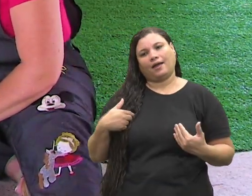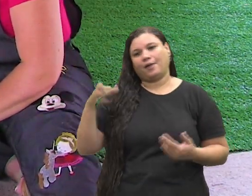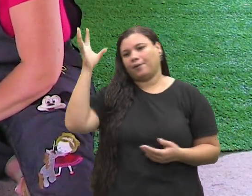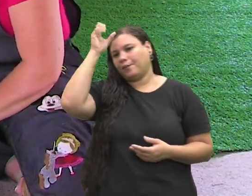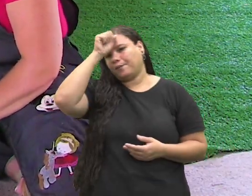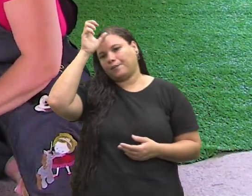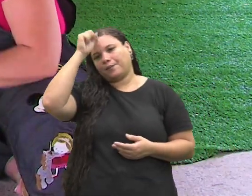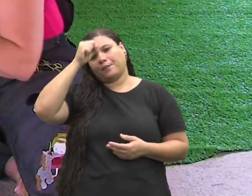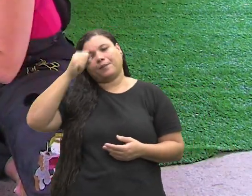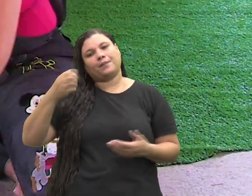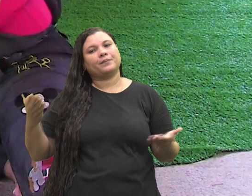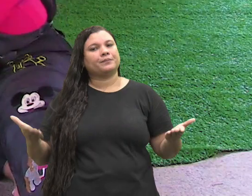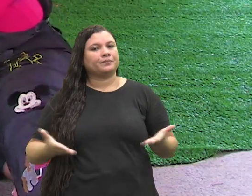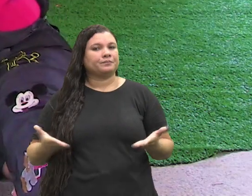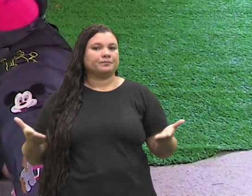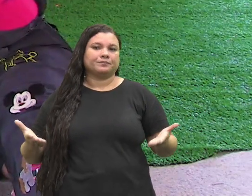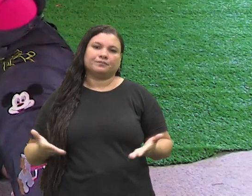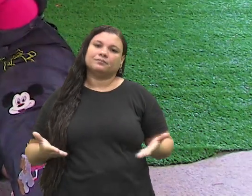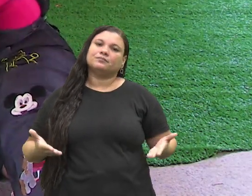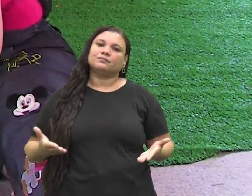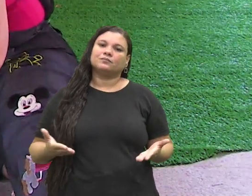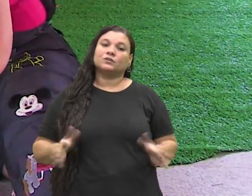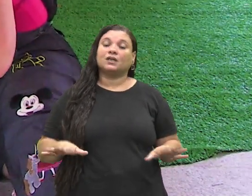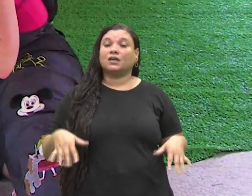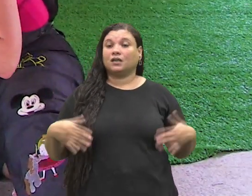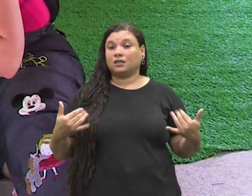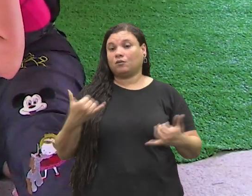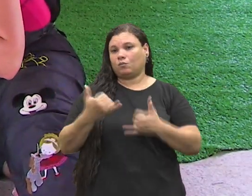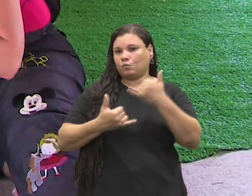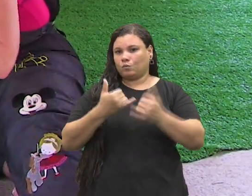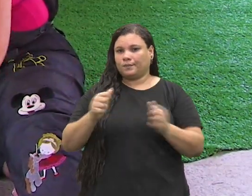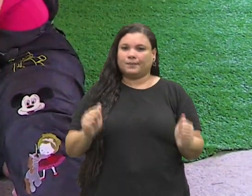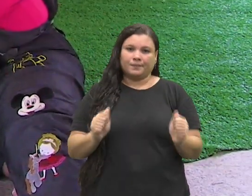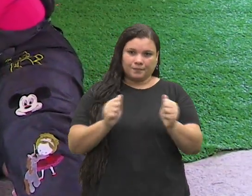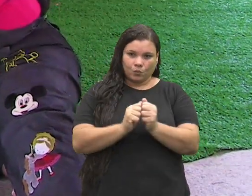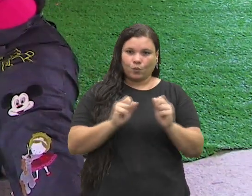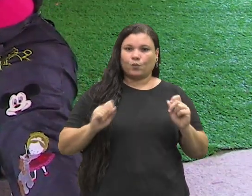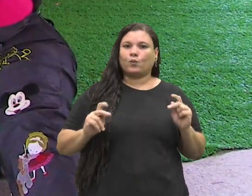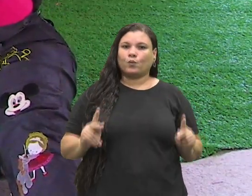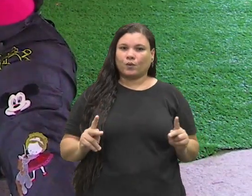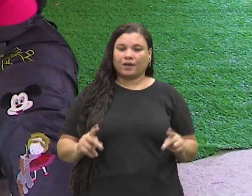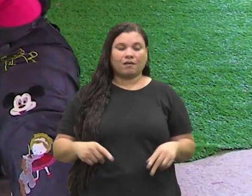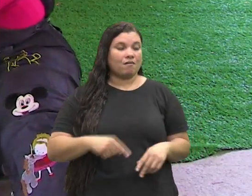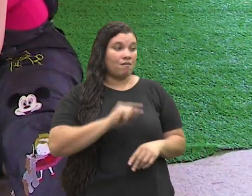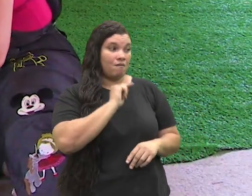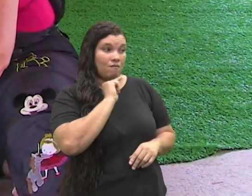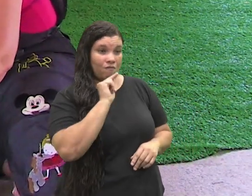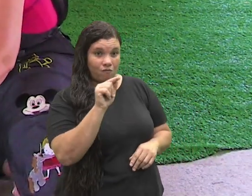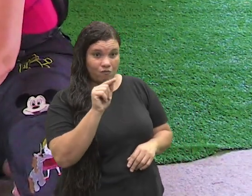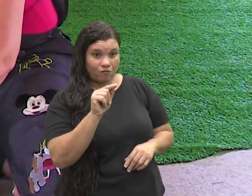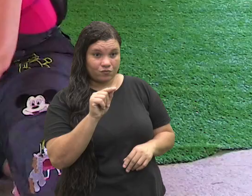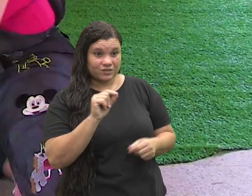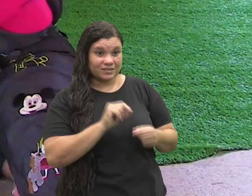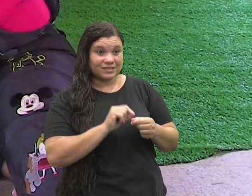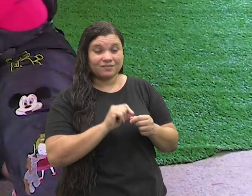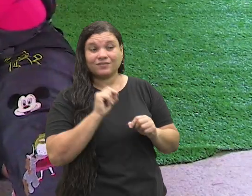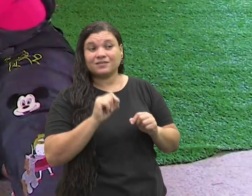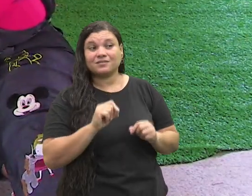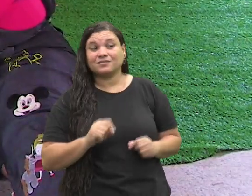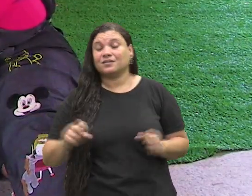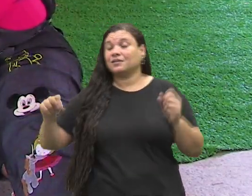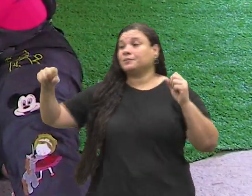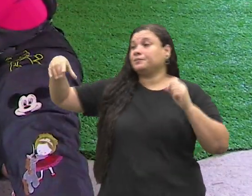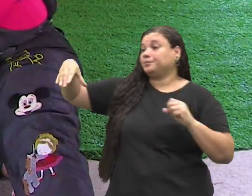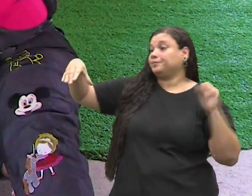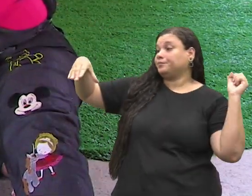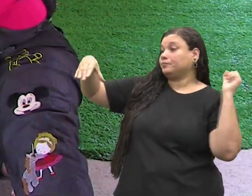hoje? Então, você vai ficar com esse boneco aí, tudo bem? Você vai fazer o gol aqui. E eu vou tentar